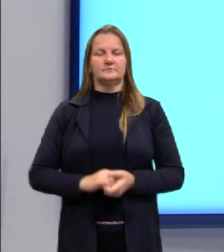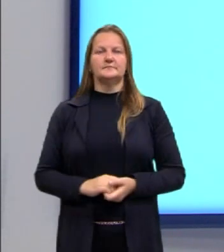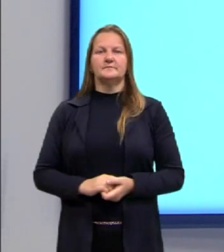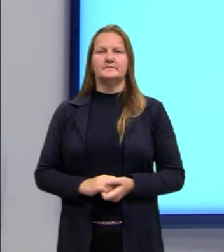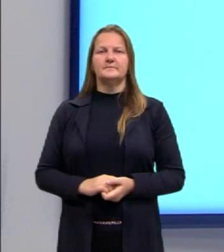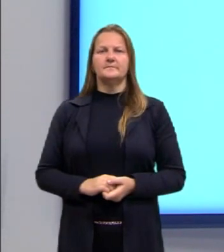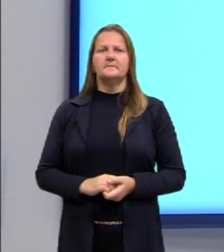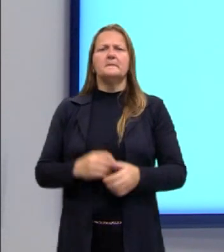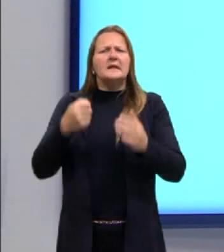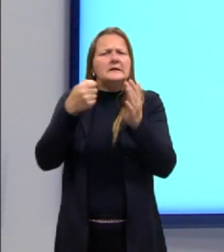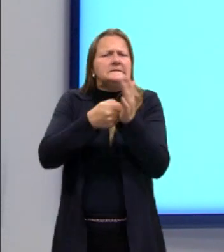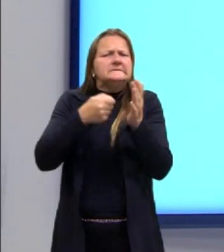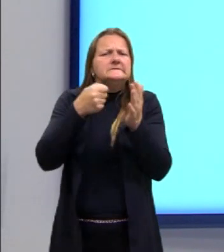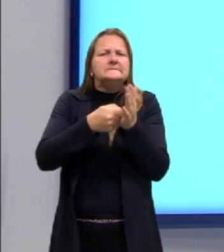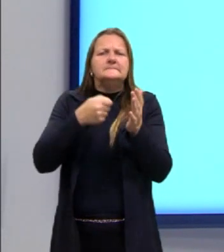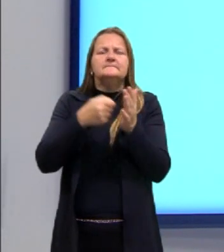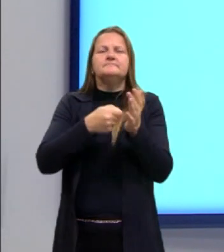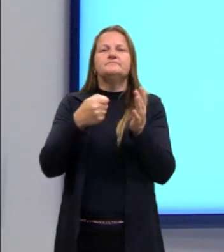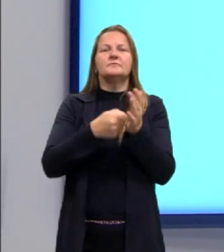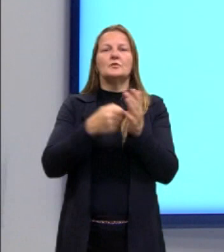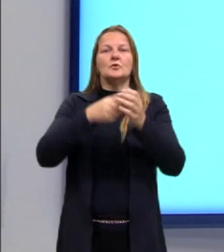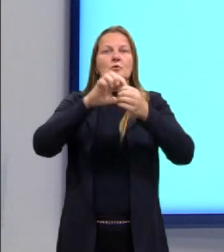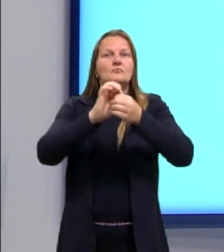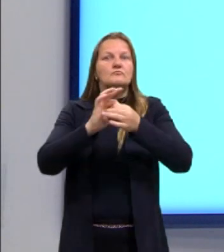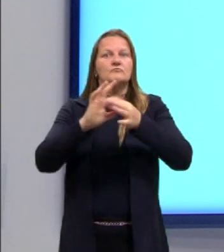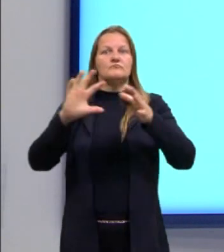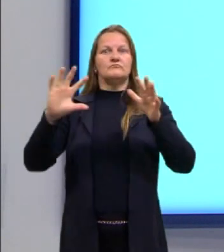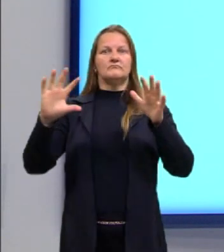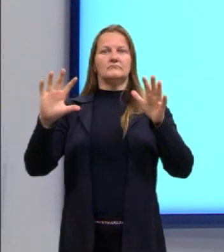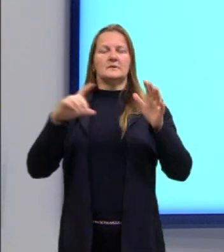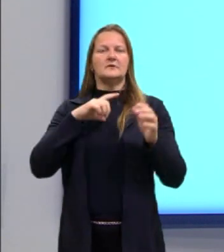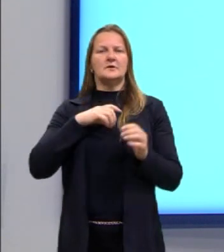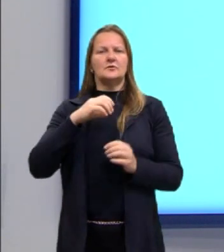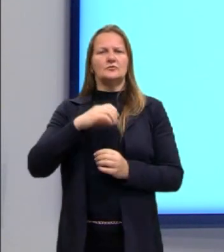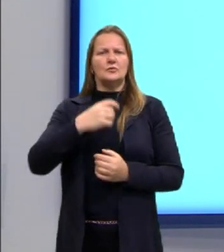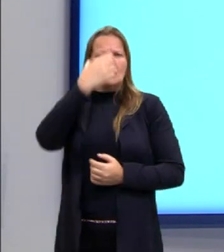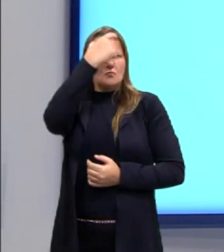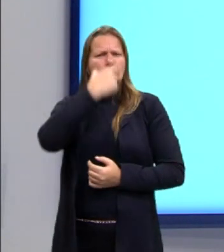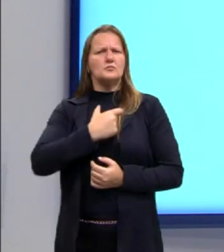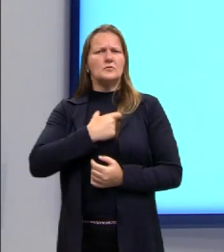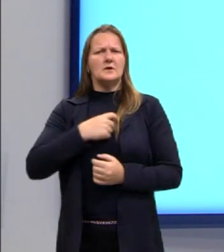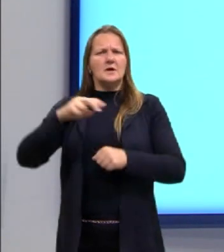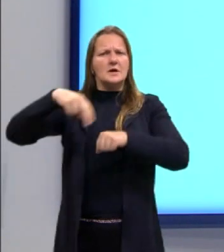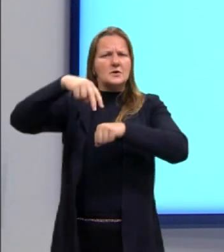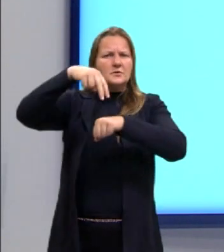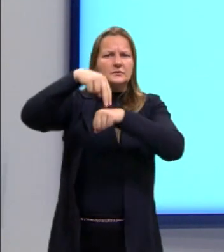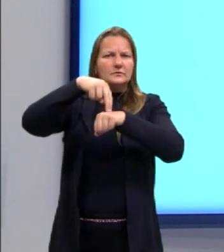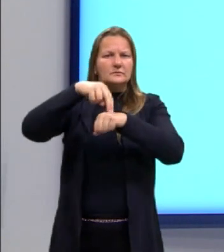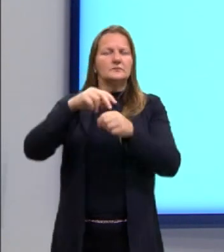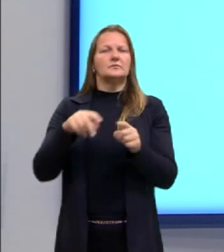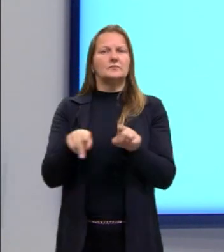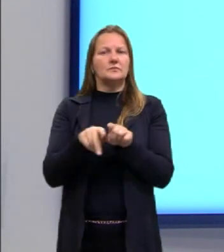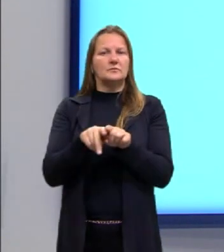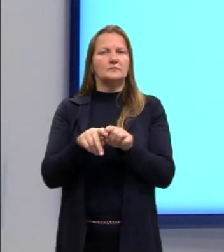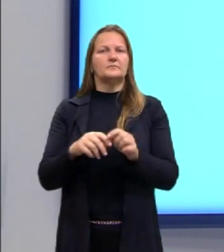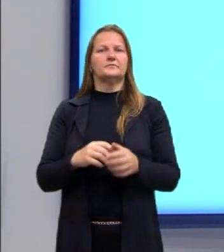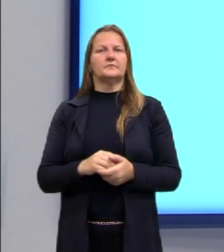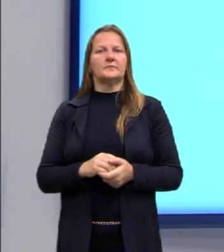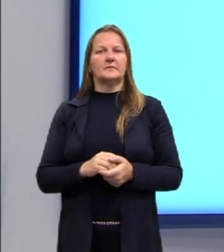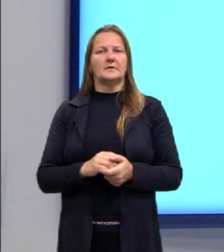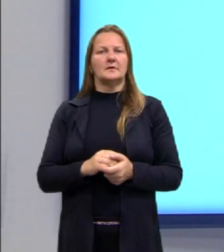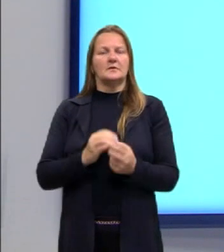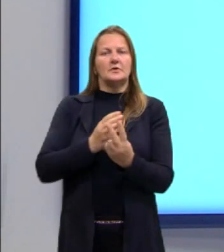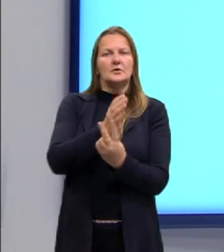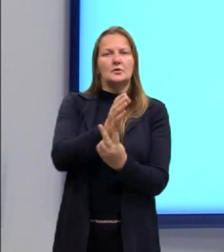essas lutas de libertação Elas têm um caráter nacionalista tem um certo lado